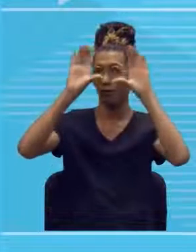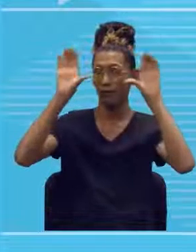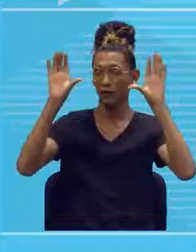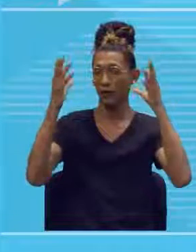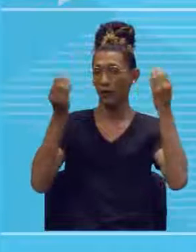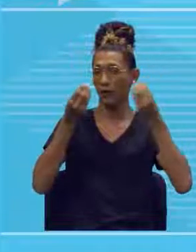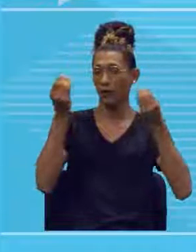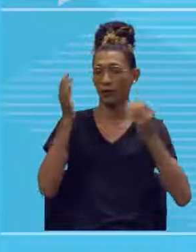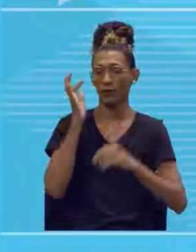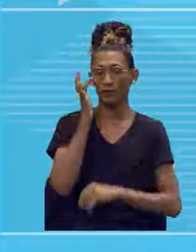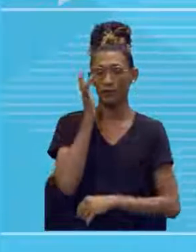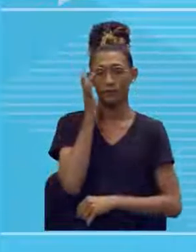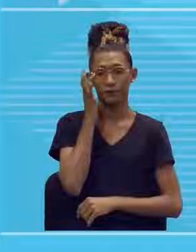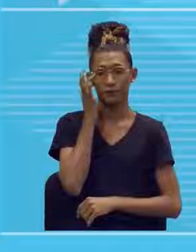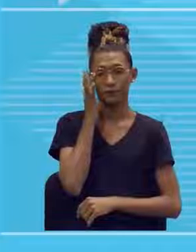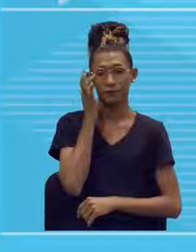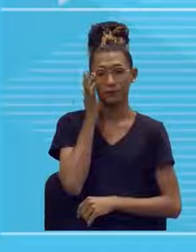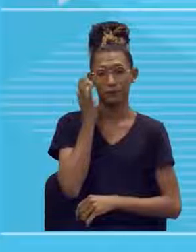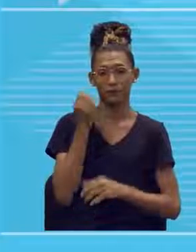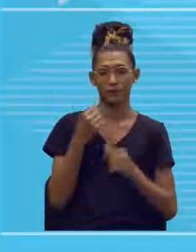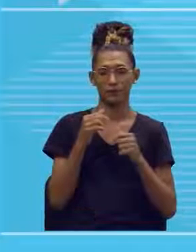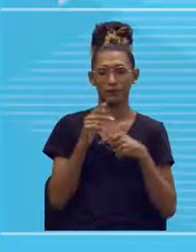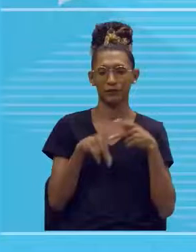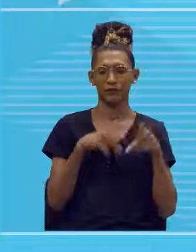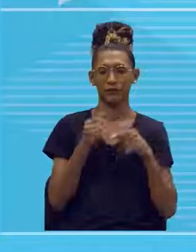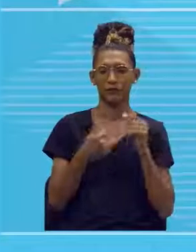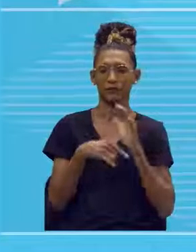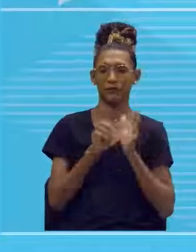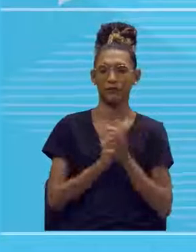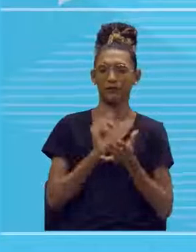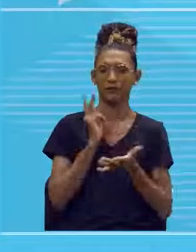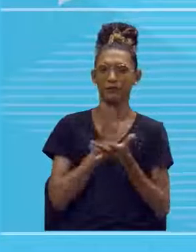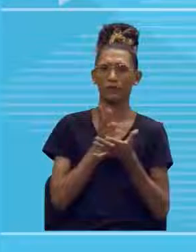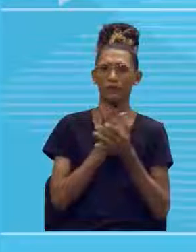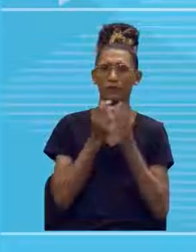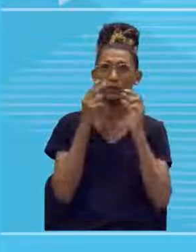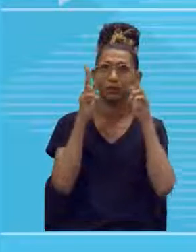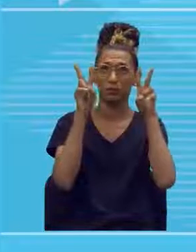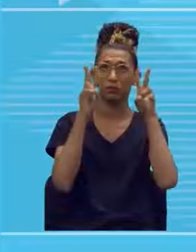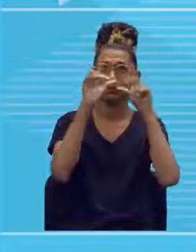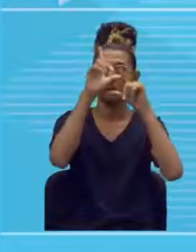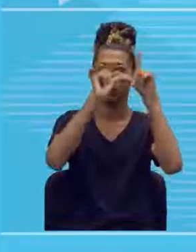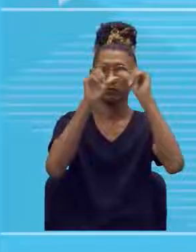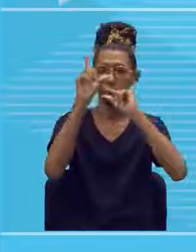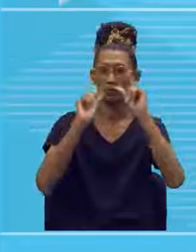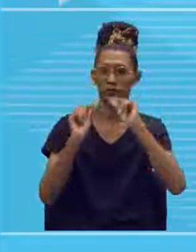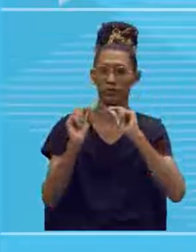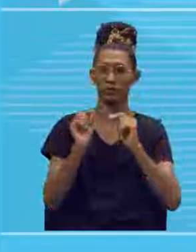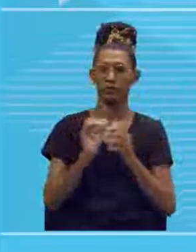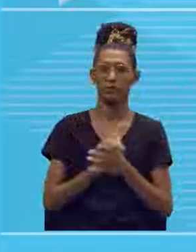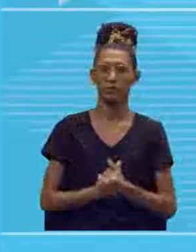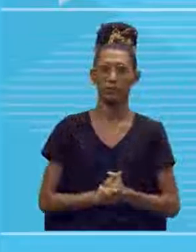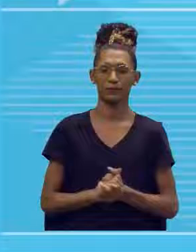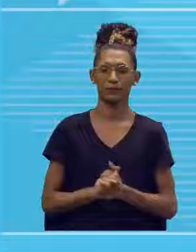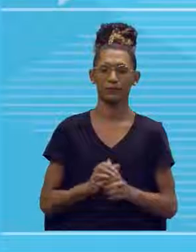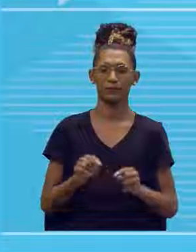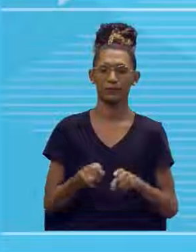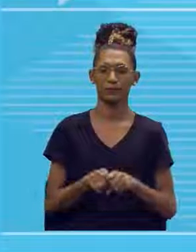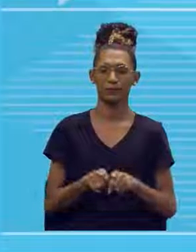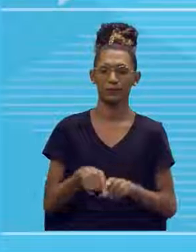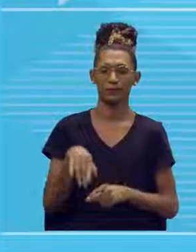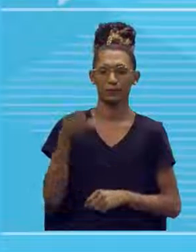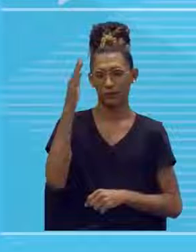os nossos ancestrais sempre olharam as estrelas comem uma busca Por orientação superior